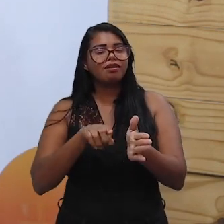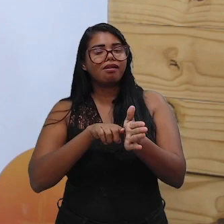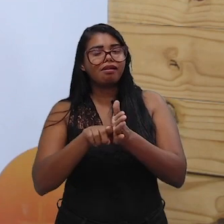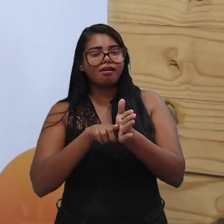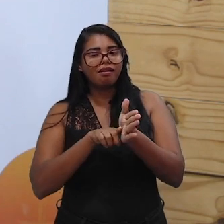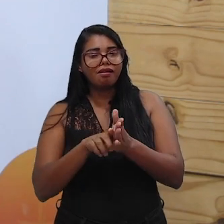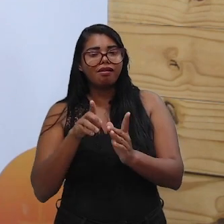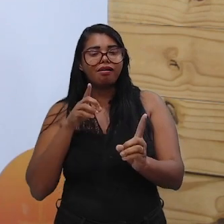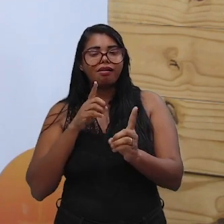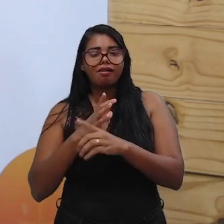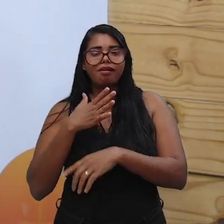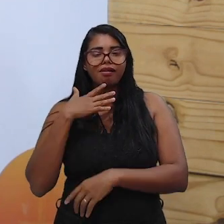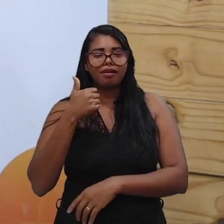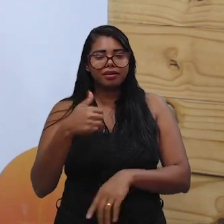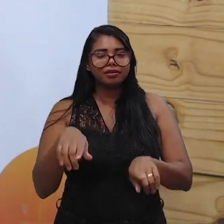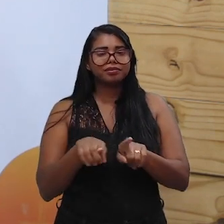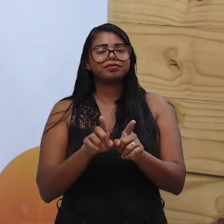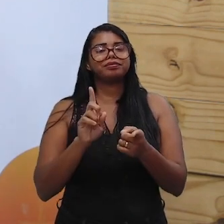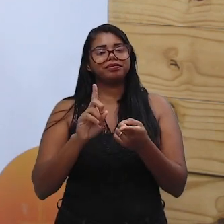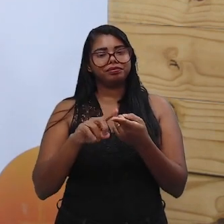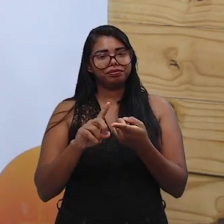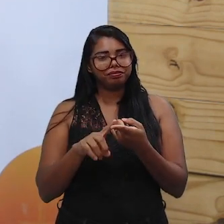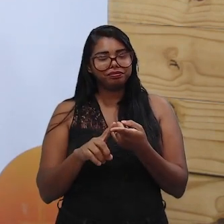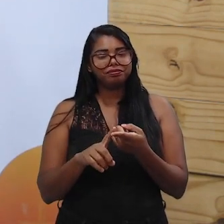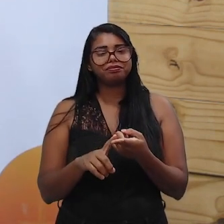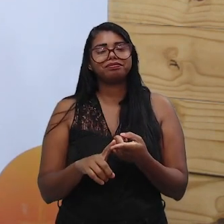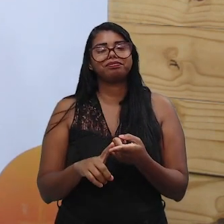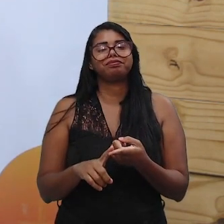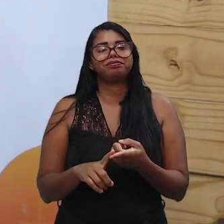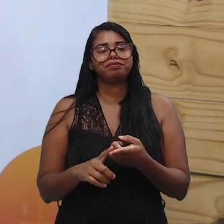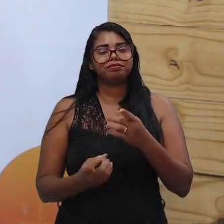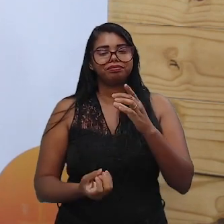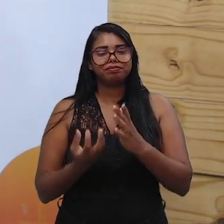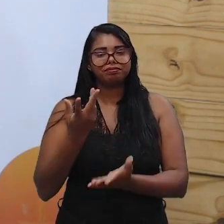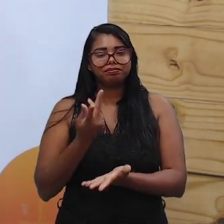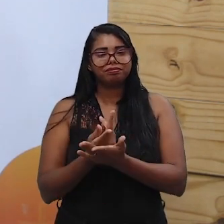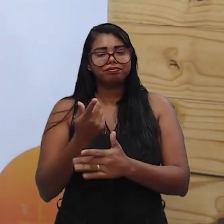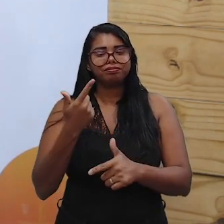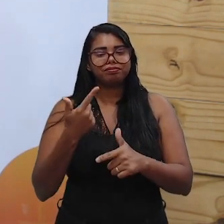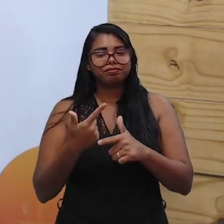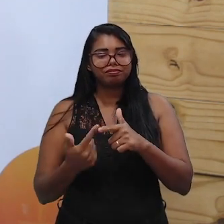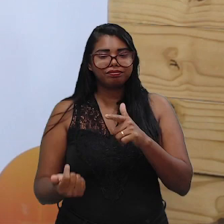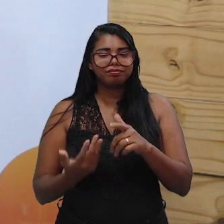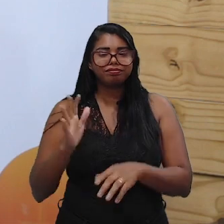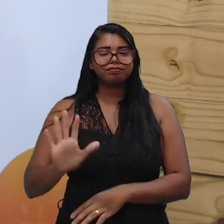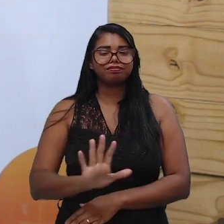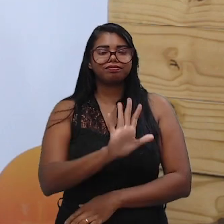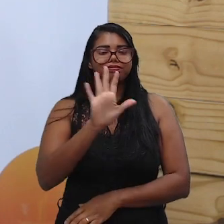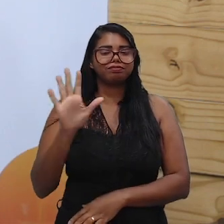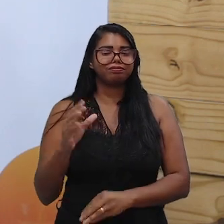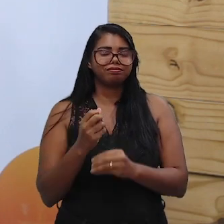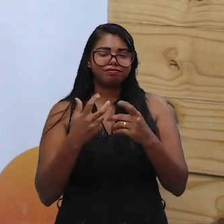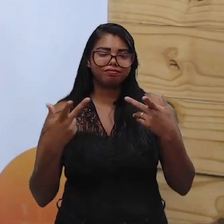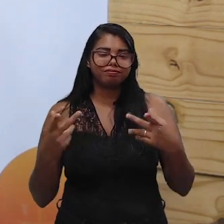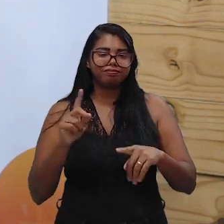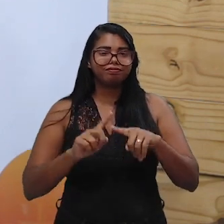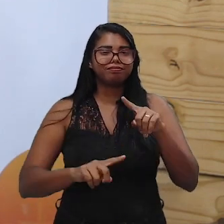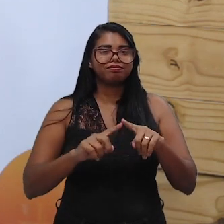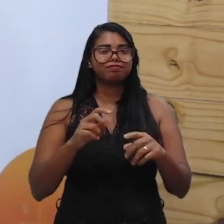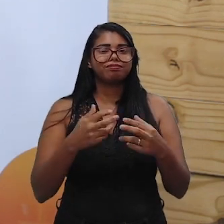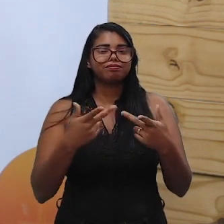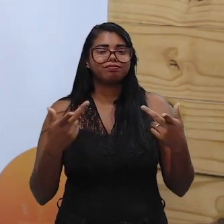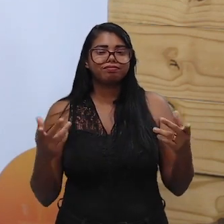achar melhorias para esse tipo de problema. Então, sabendo assim que, em geral, as coisas materiais, elas